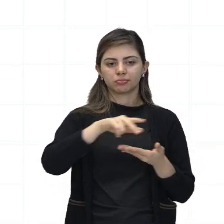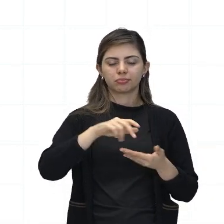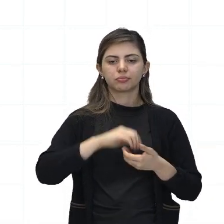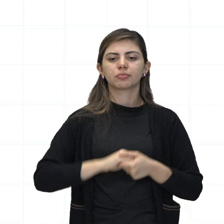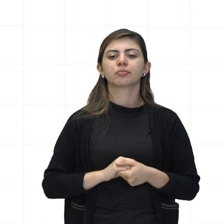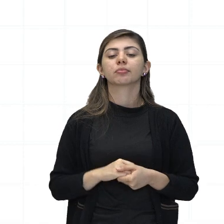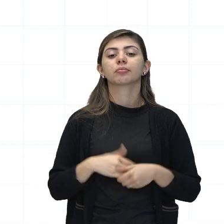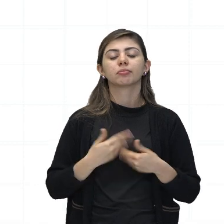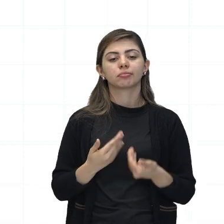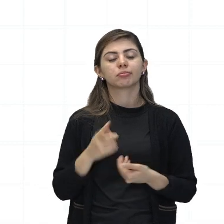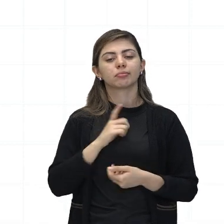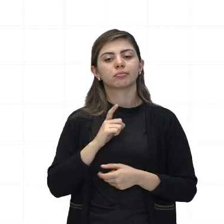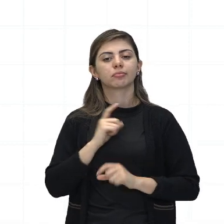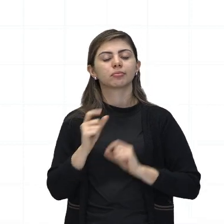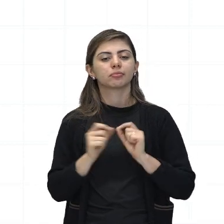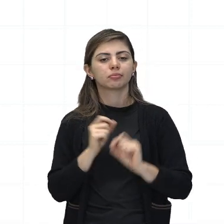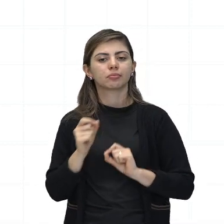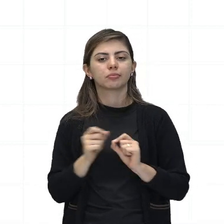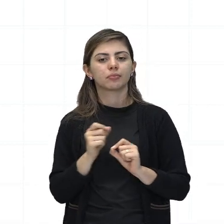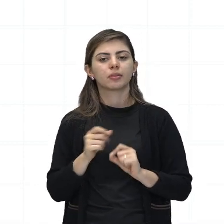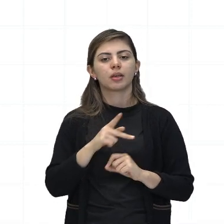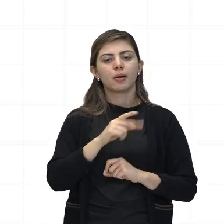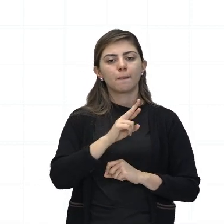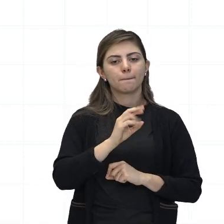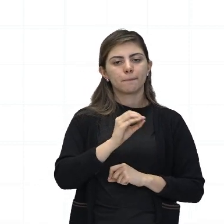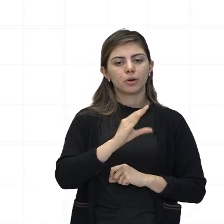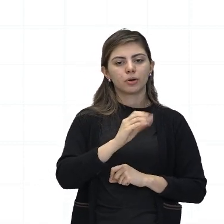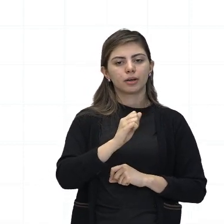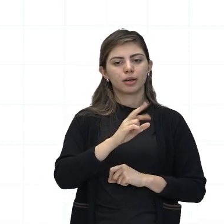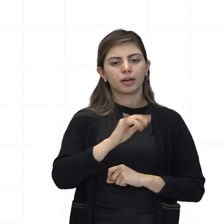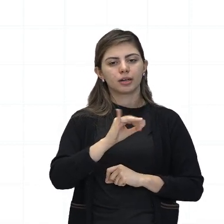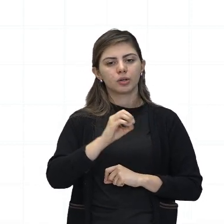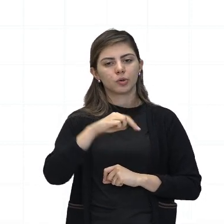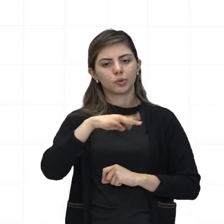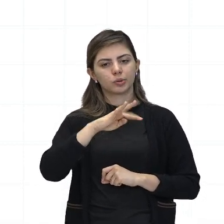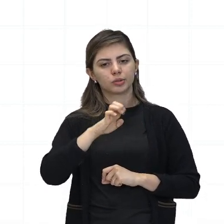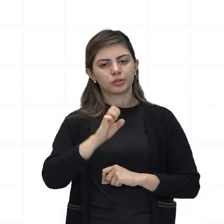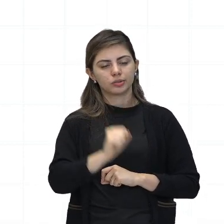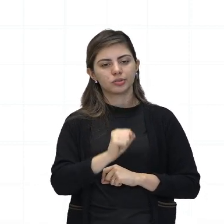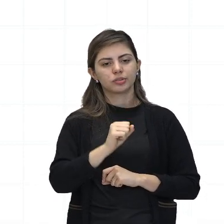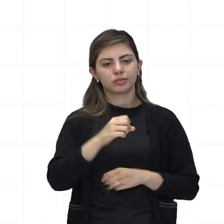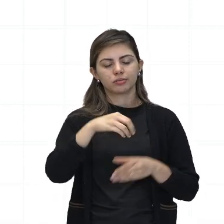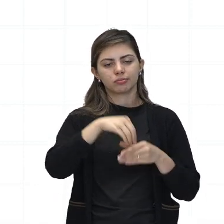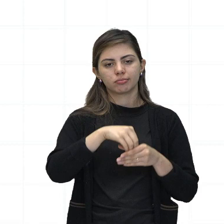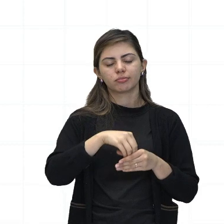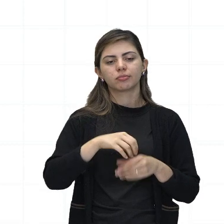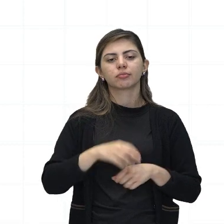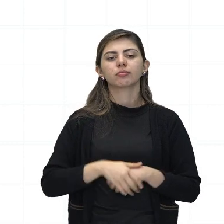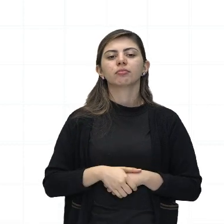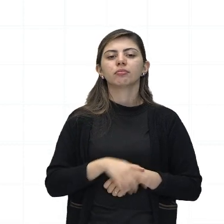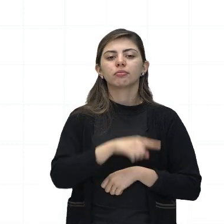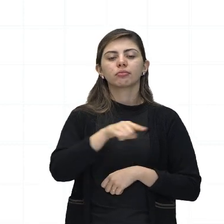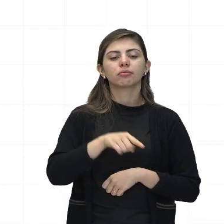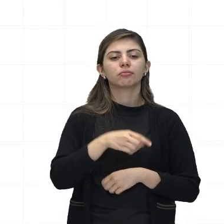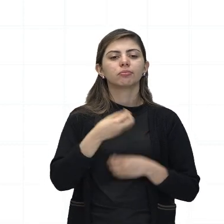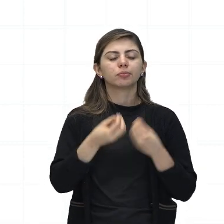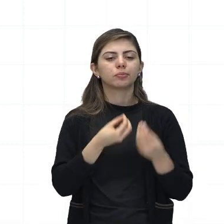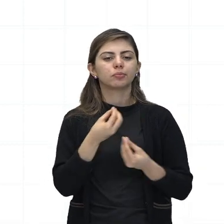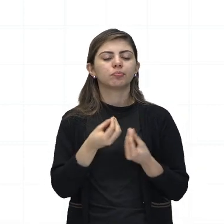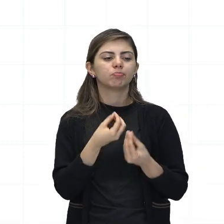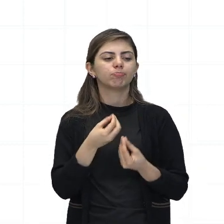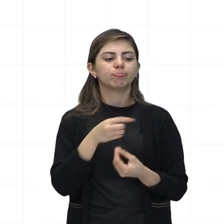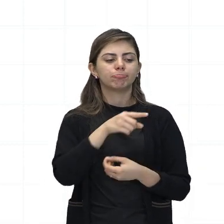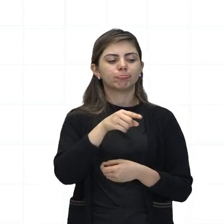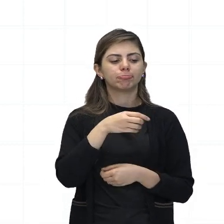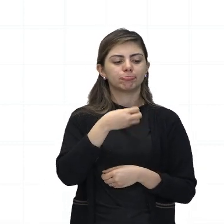Também inclui ali os organismos procariontes autotróficos e heterotróficos e que eles habitam ambientes extremos,